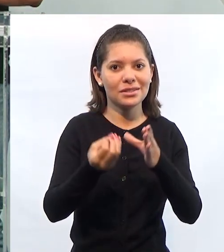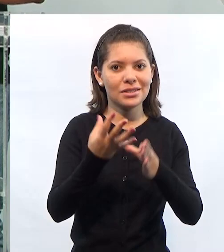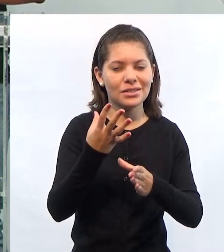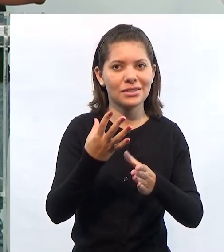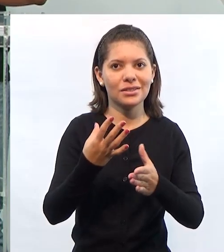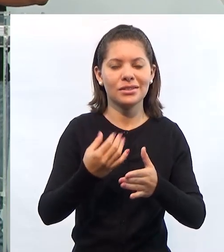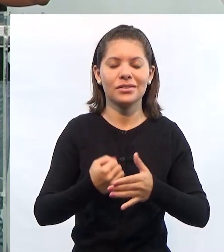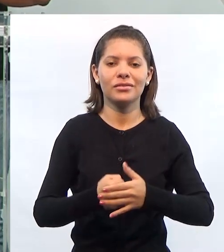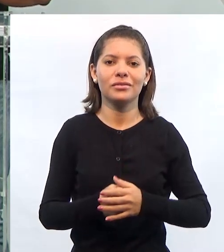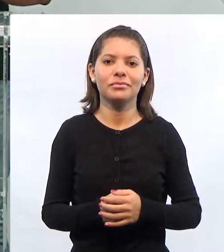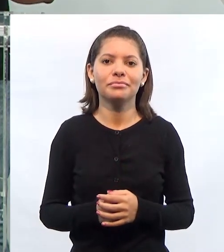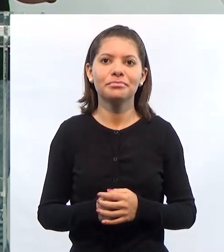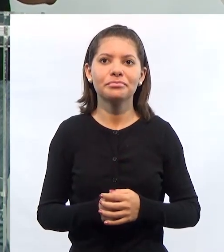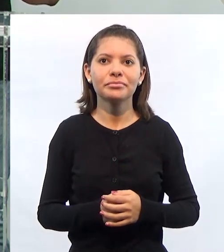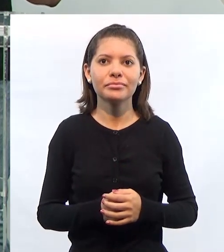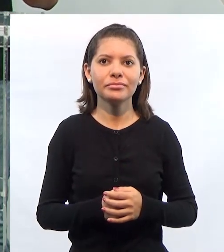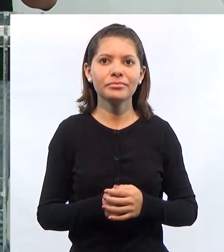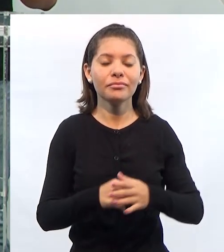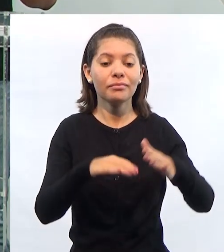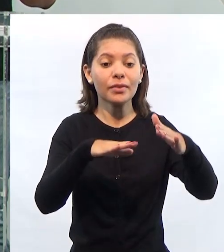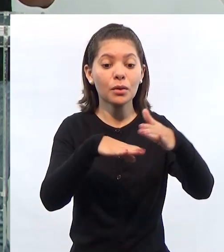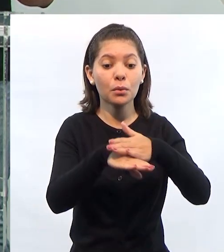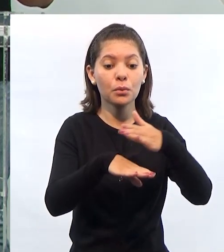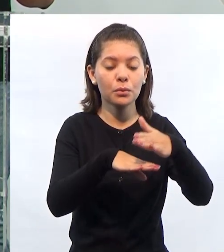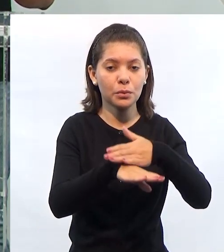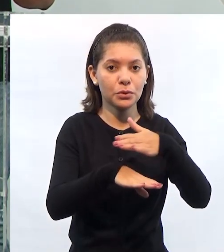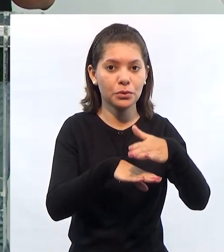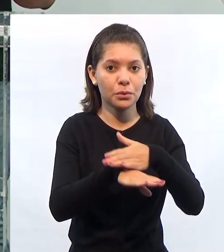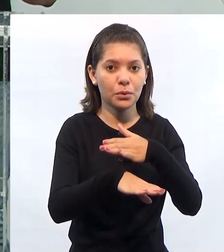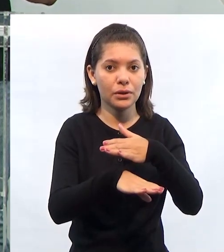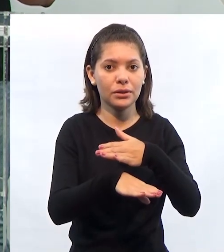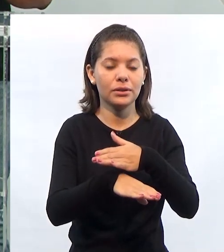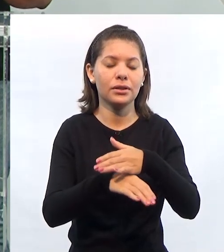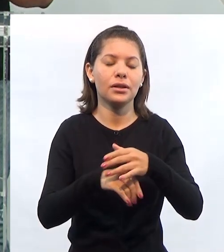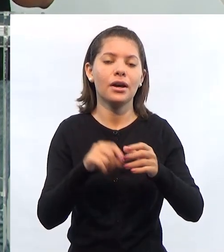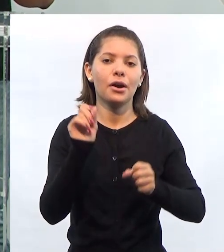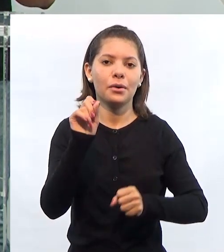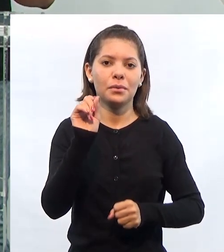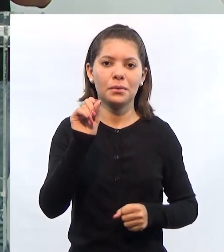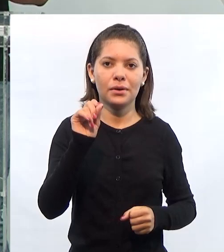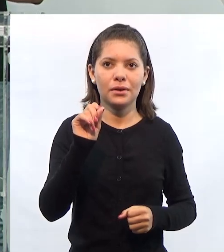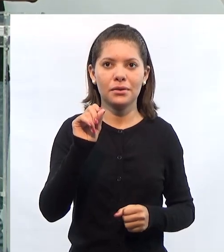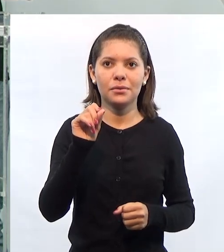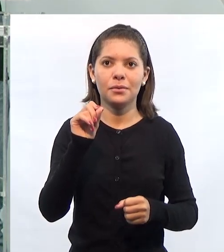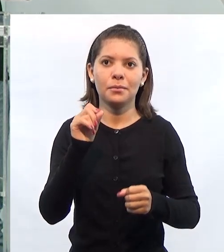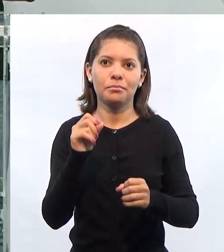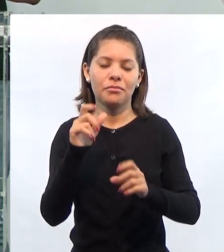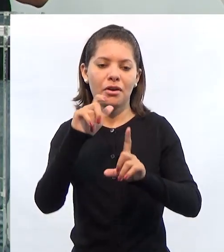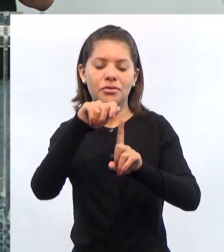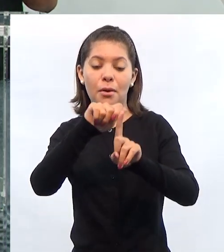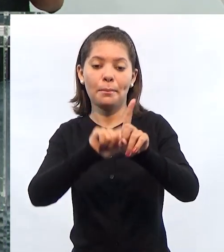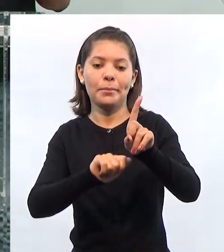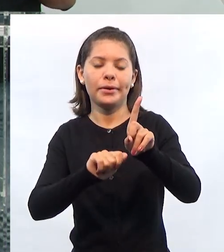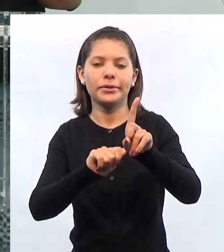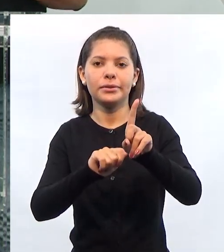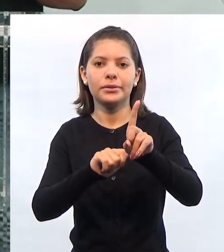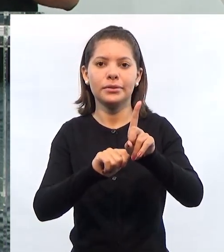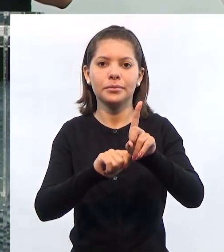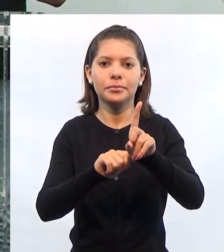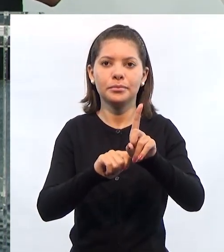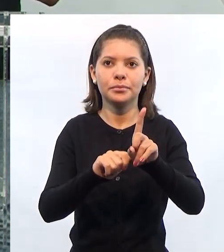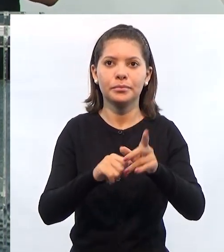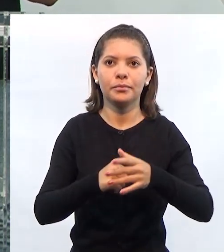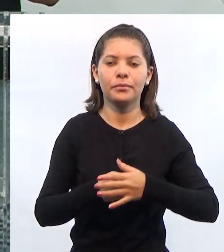colocados em silos. Esse estoque em silos é aquele estoque que ele vai suprir o período em que não está